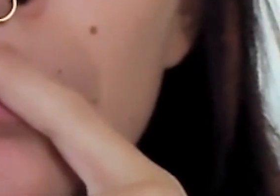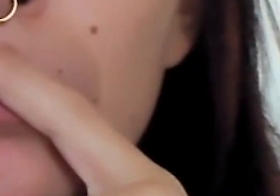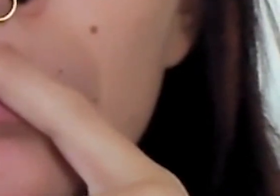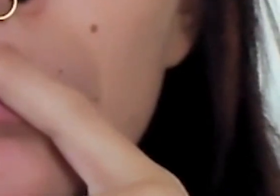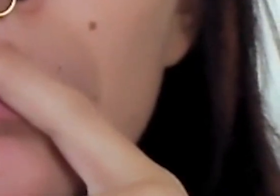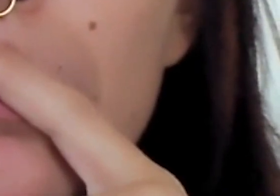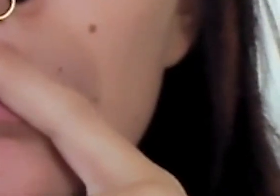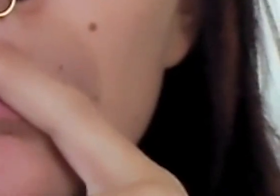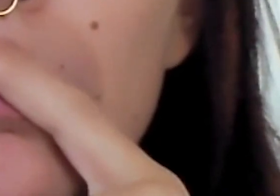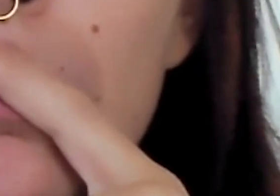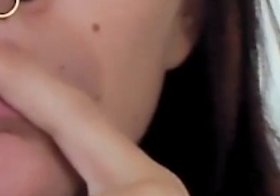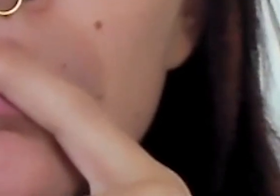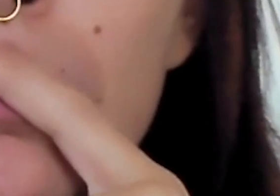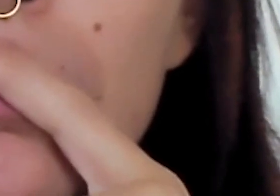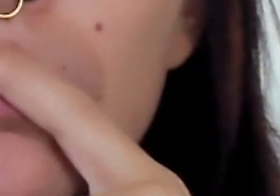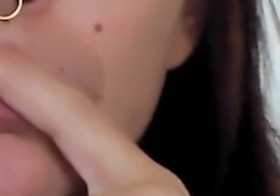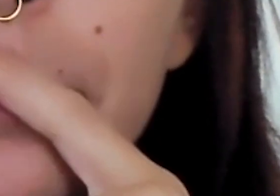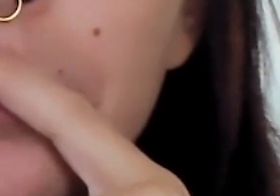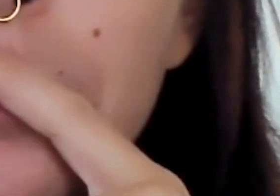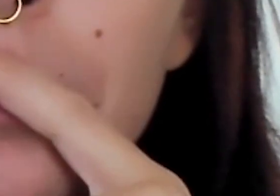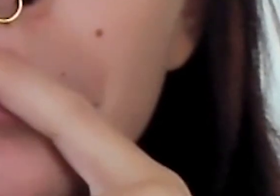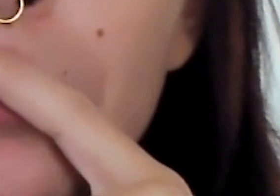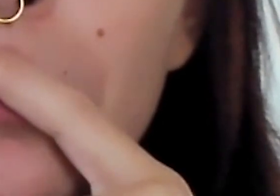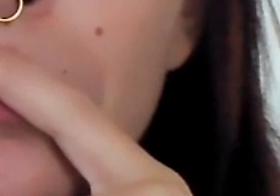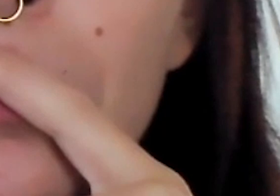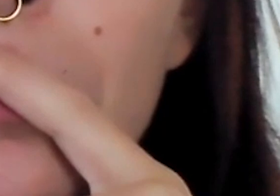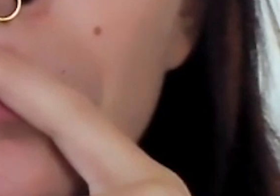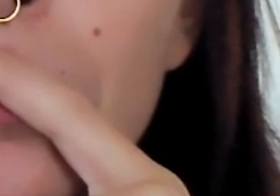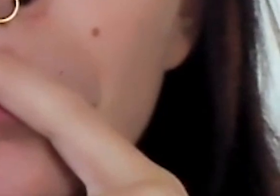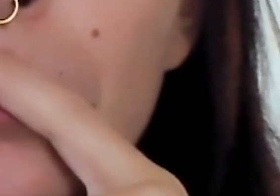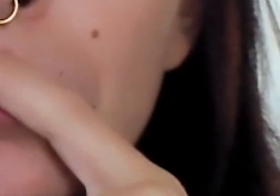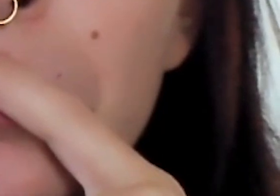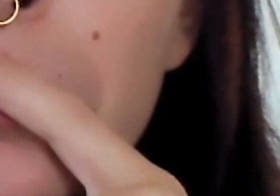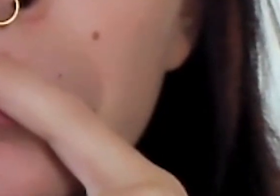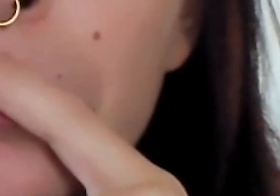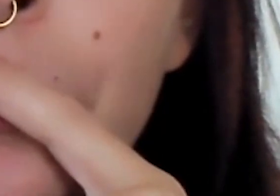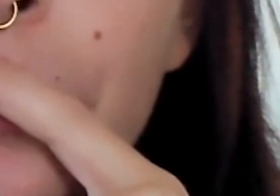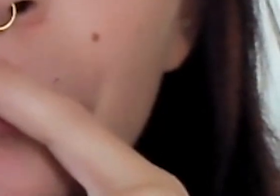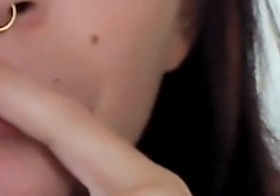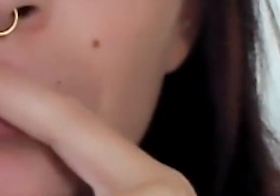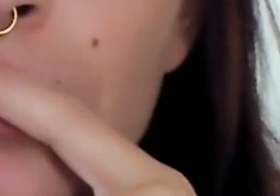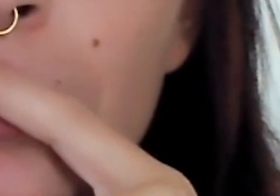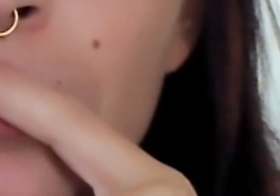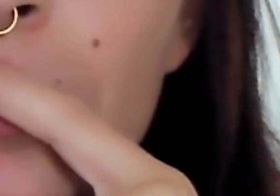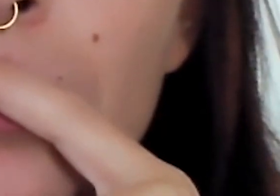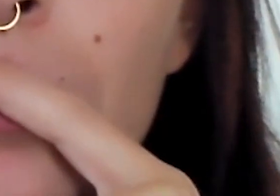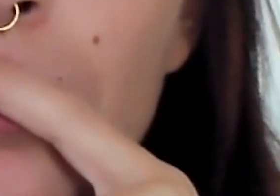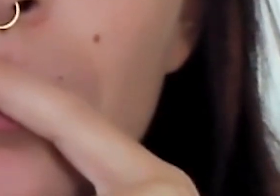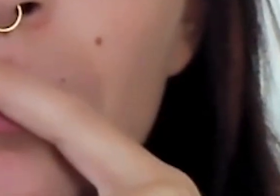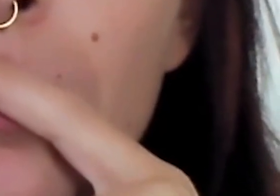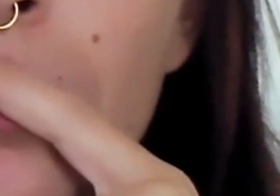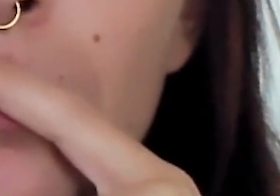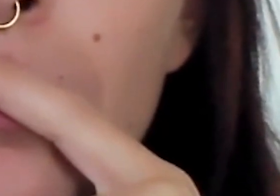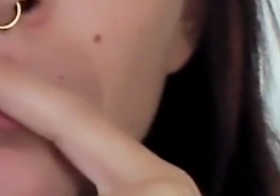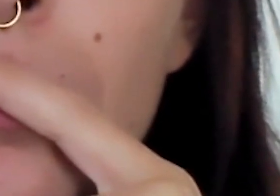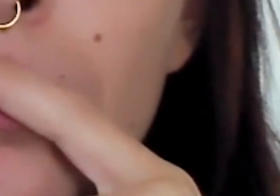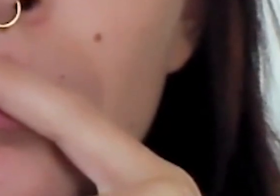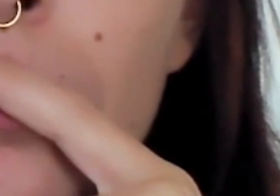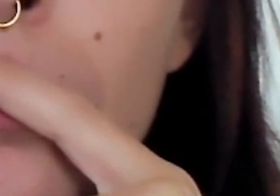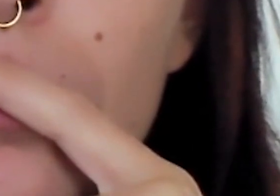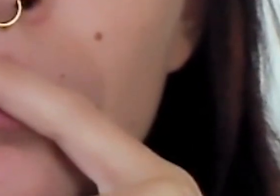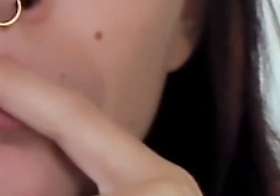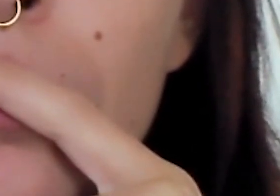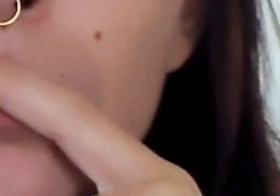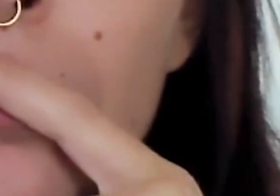eh tirar uma duas frases e você bota o que a gente chama de tapete quer dizer a a pessoa fala uma ou duas